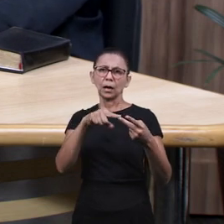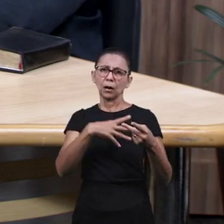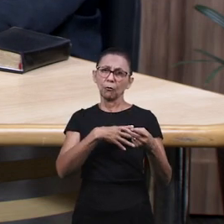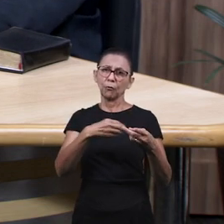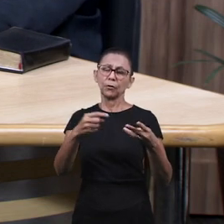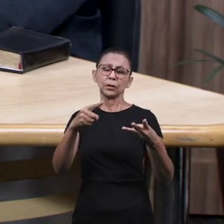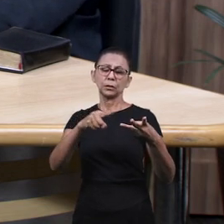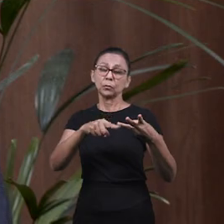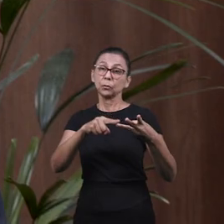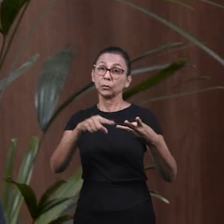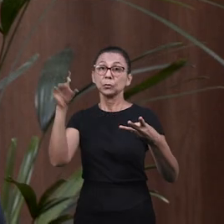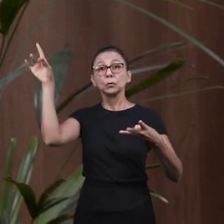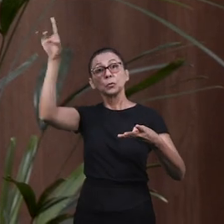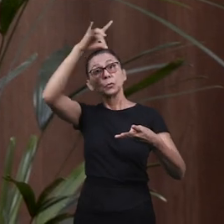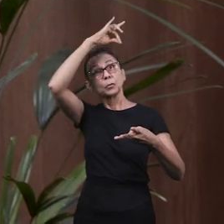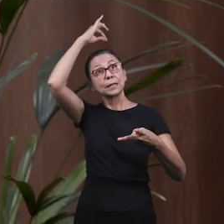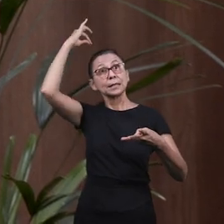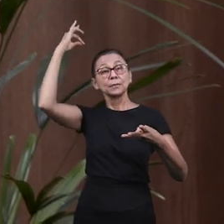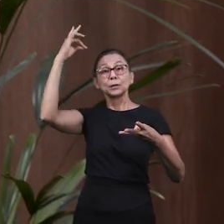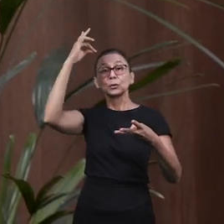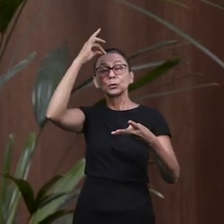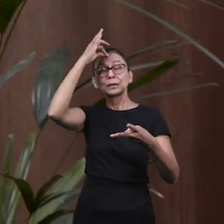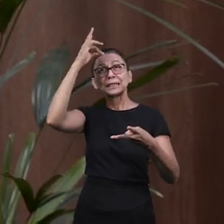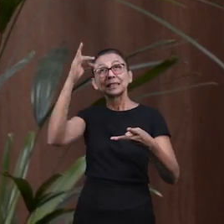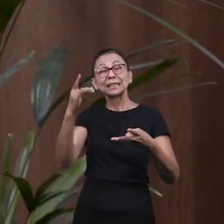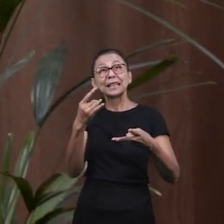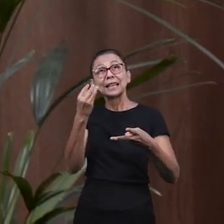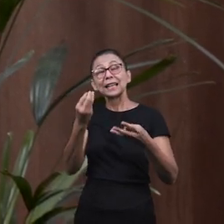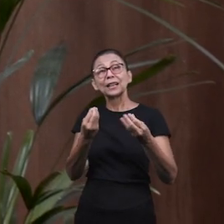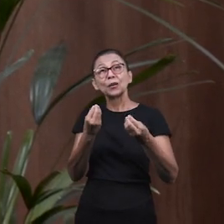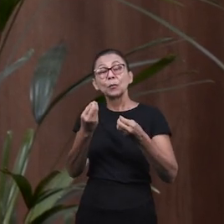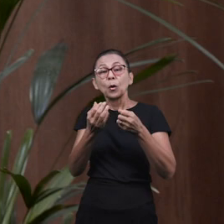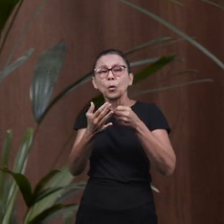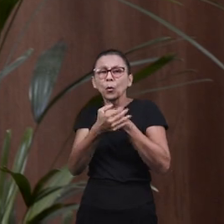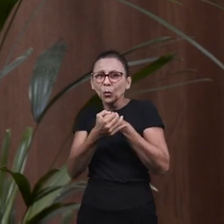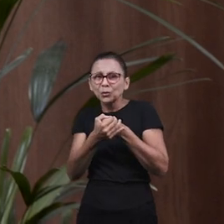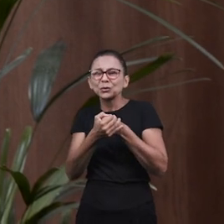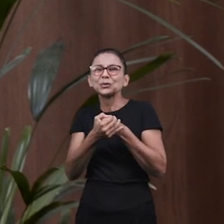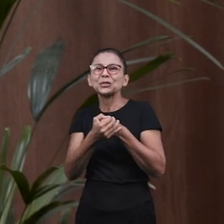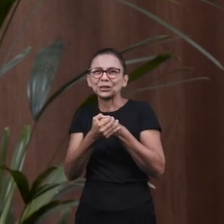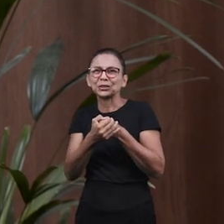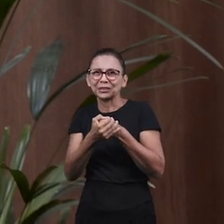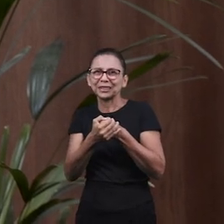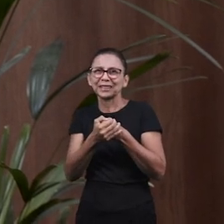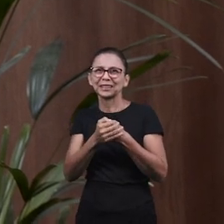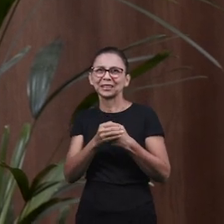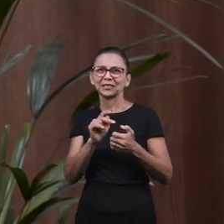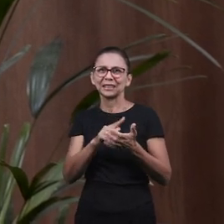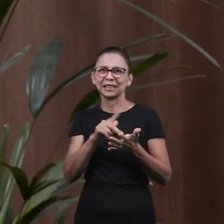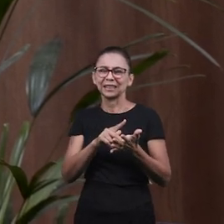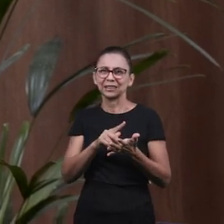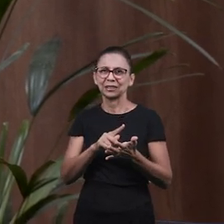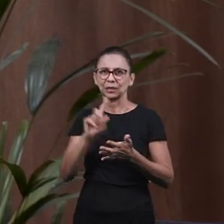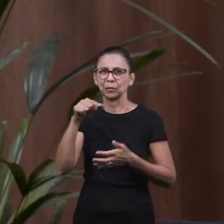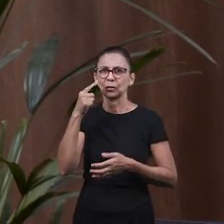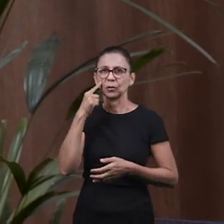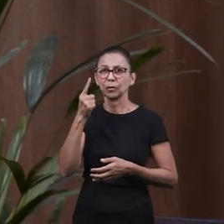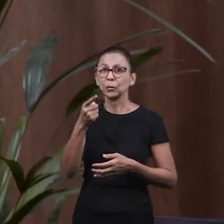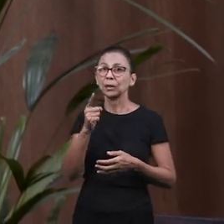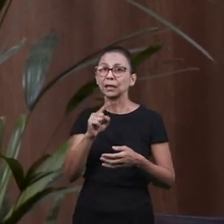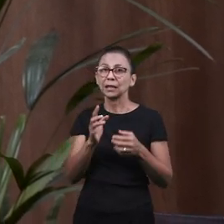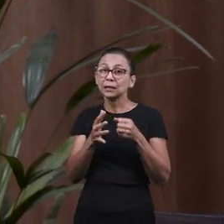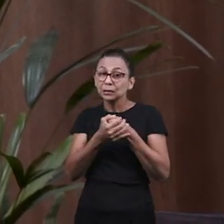Pai. E o Espírito Santo é quase uma pessoa oculta, né? Porque ele não aparece. E nós vamos ver mais para frente por que ele não